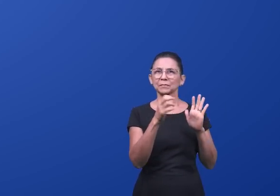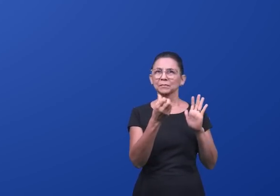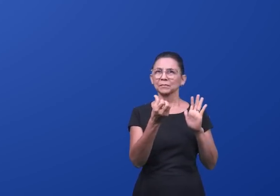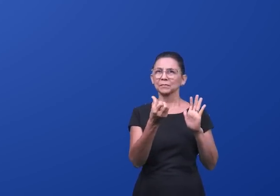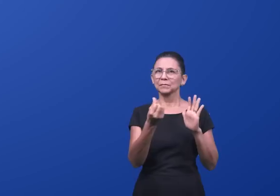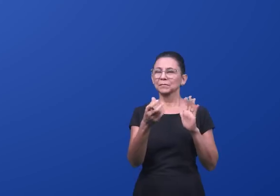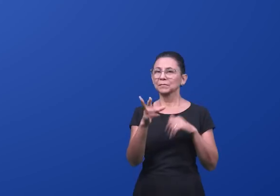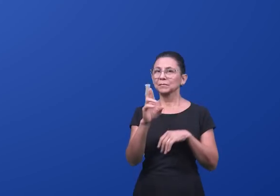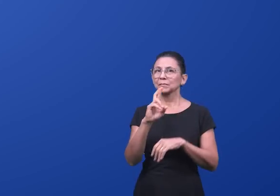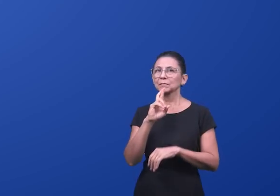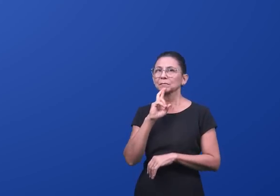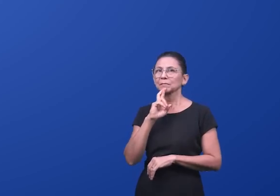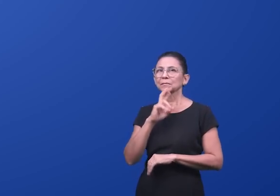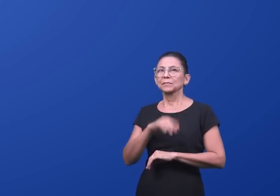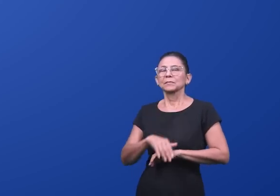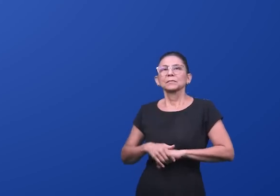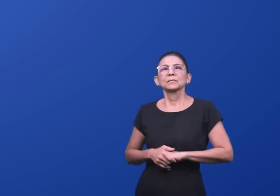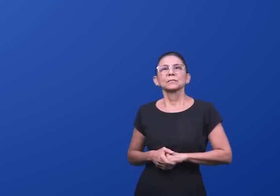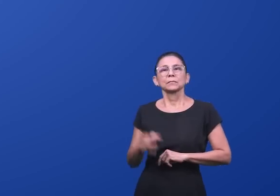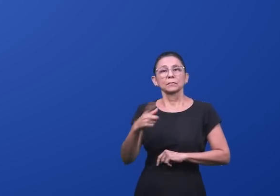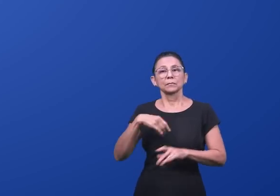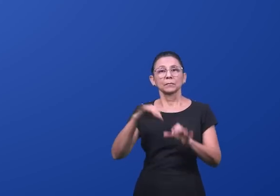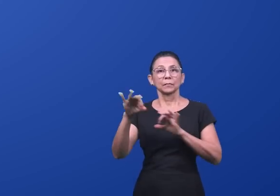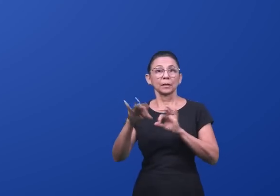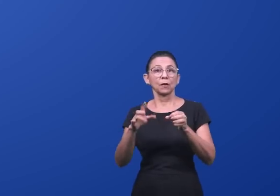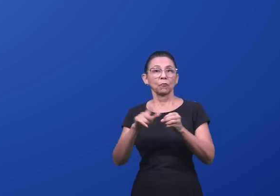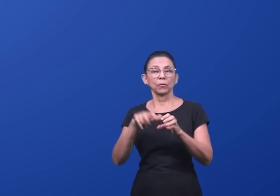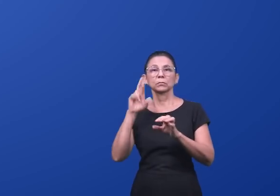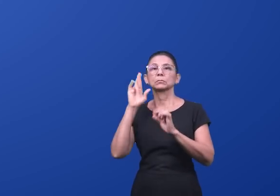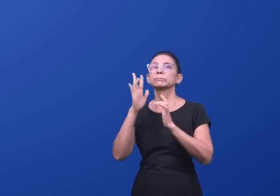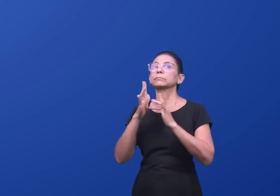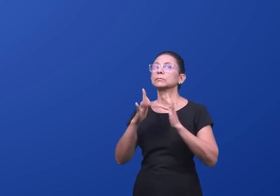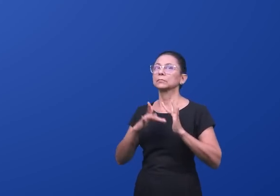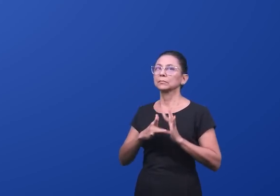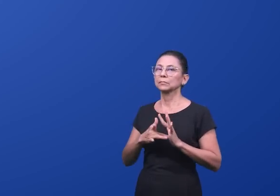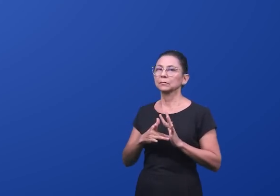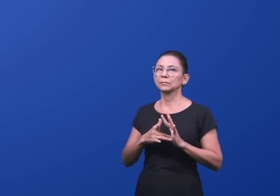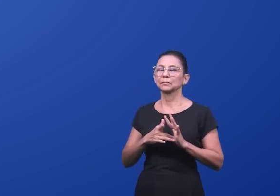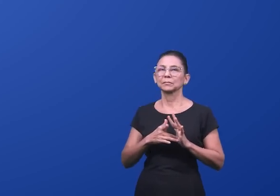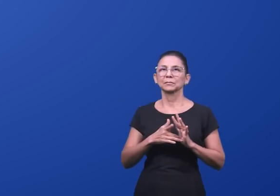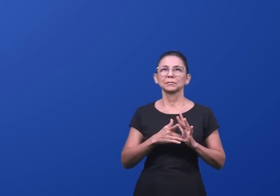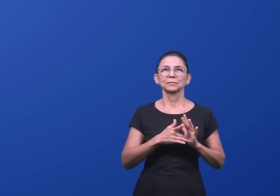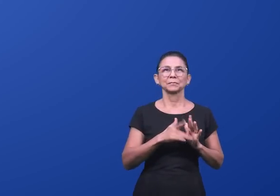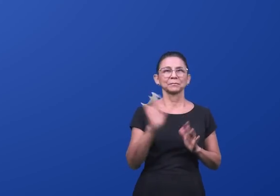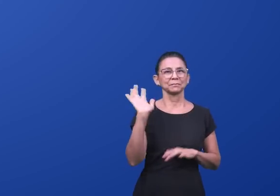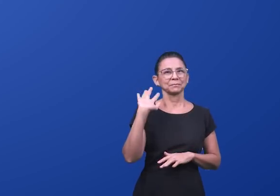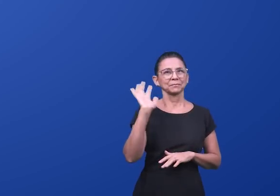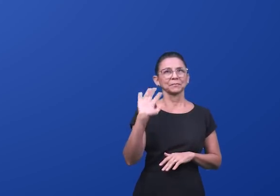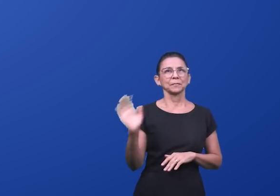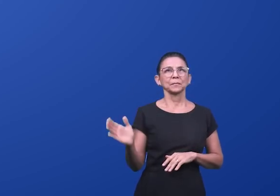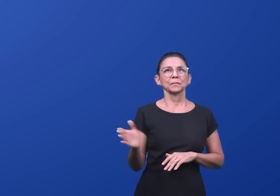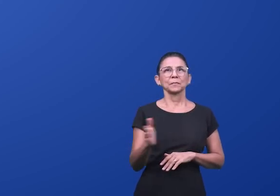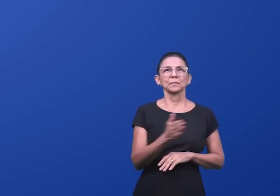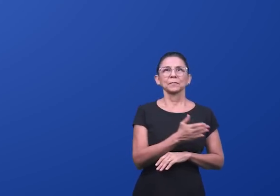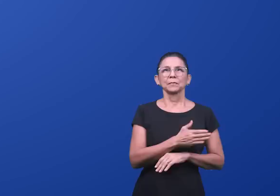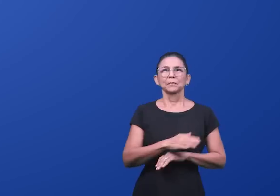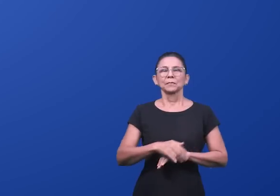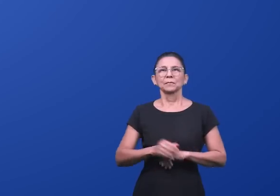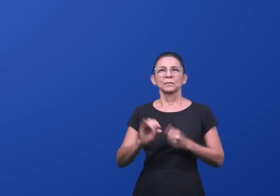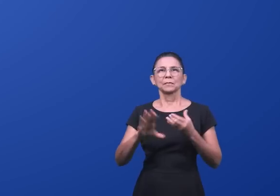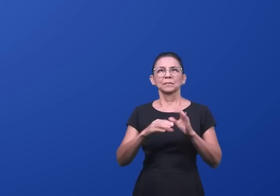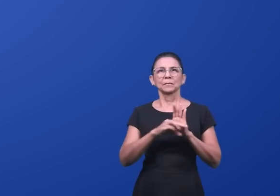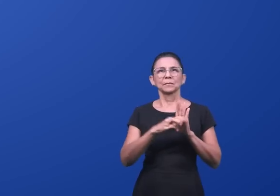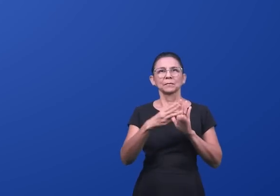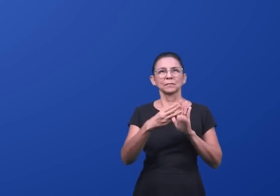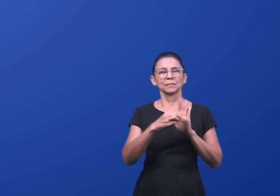paz do Senhor. Lendo Cantares, capítulo 3, verso 5, faça uma comparação com o texto de Lucas, capítulo 12, verso